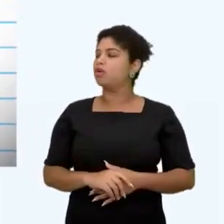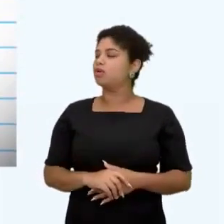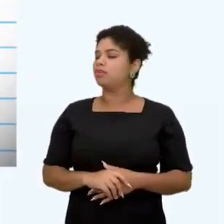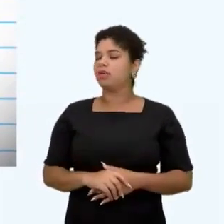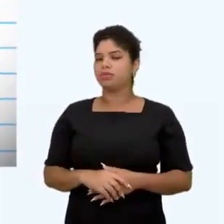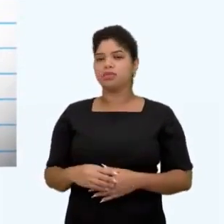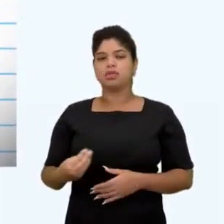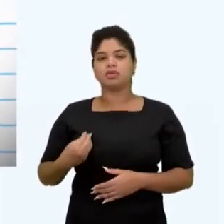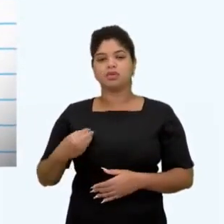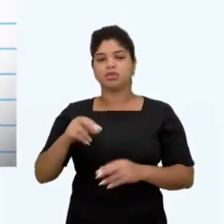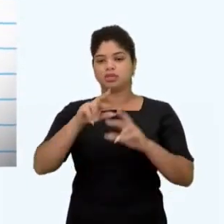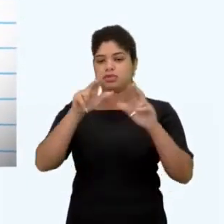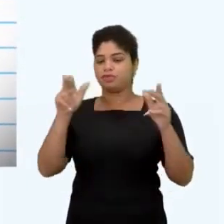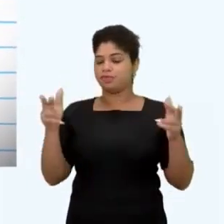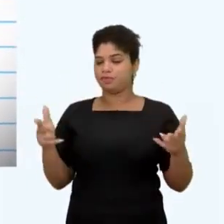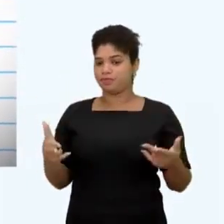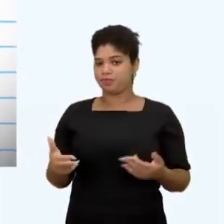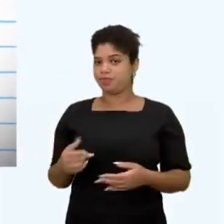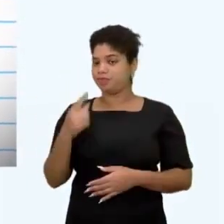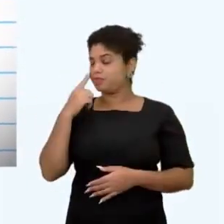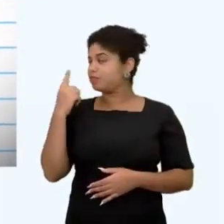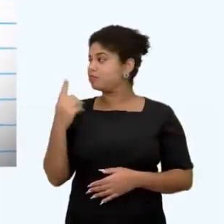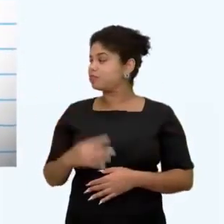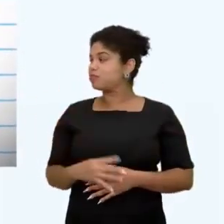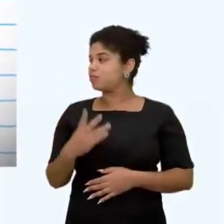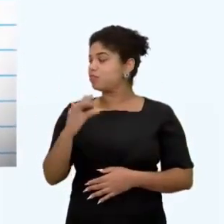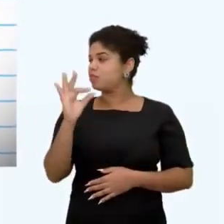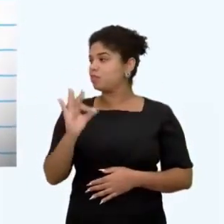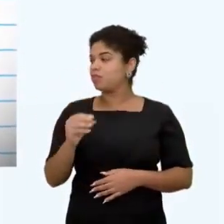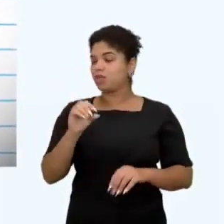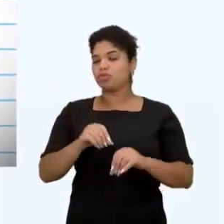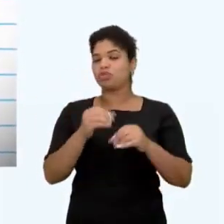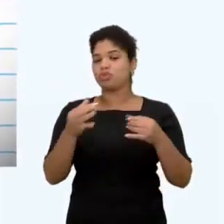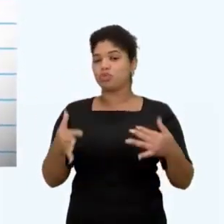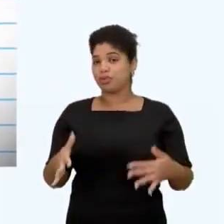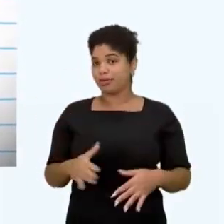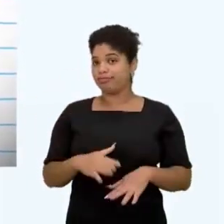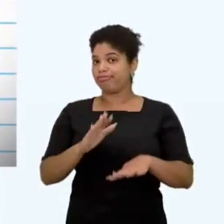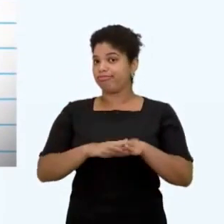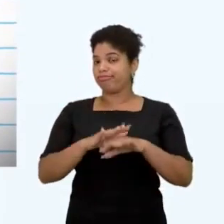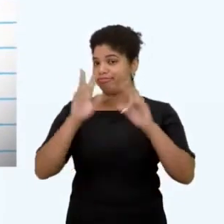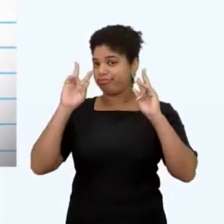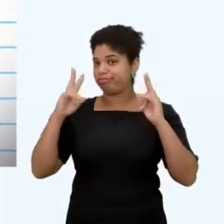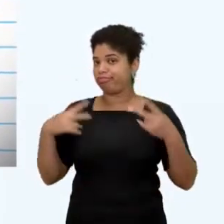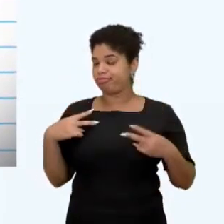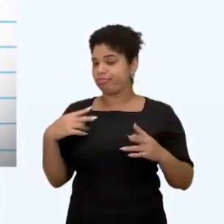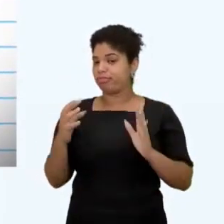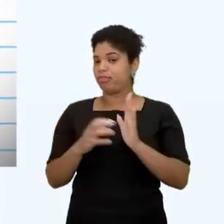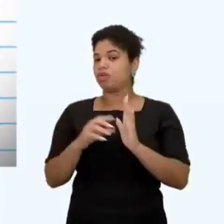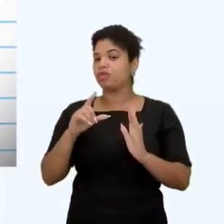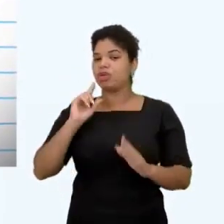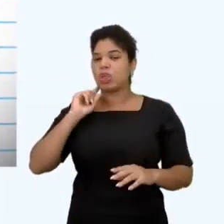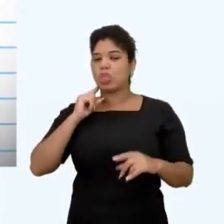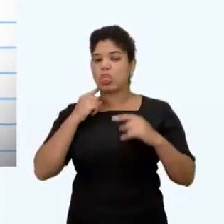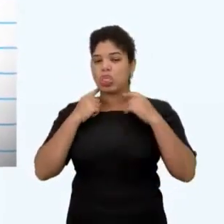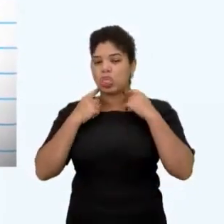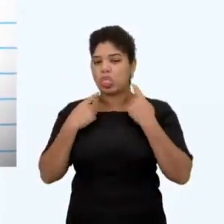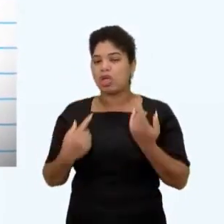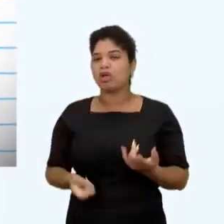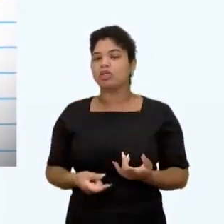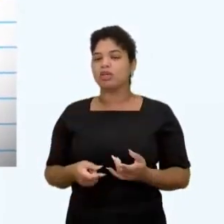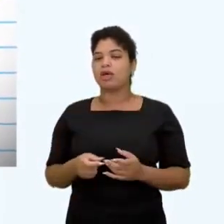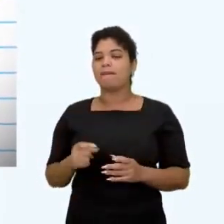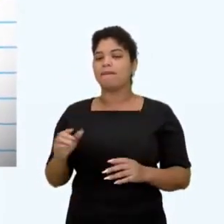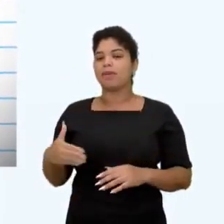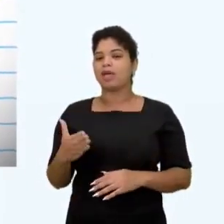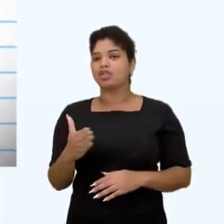Até 40% dos oceanos mundiais são fortemente afetados por atividades humanas, incluindo poluição, pesca predatória e perda